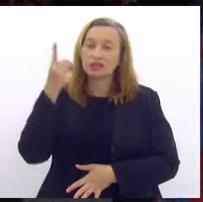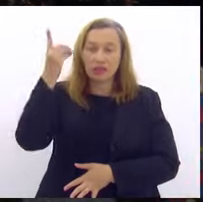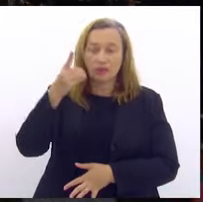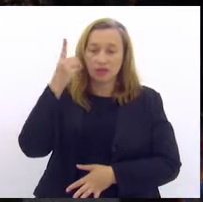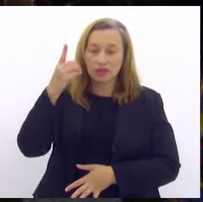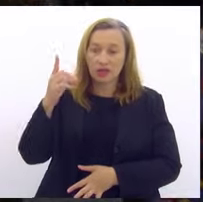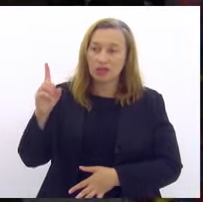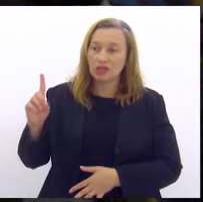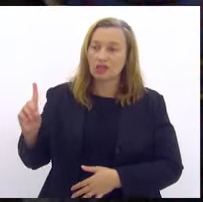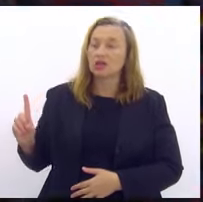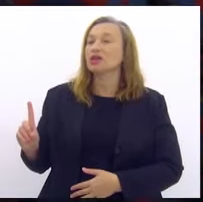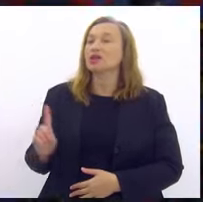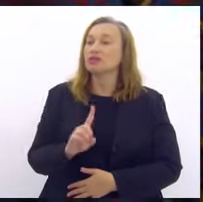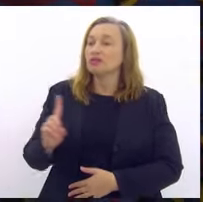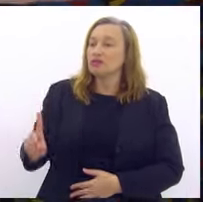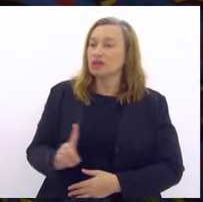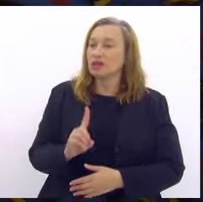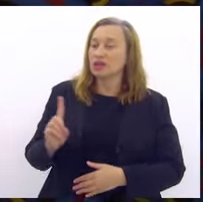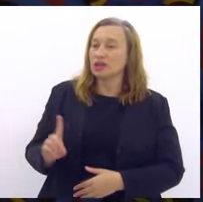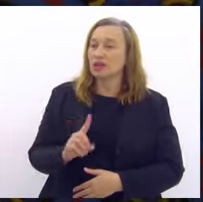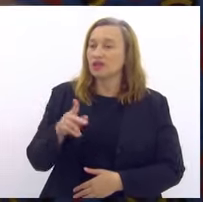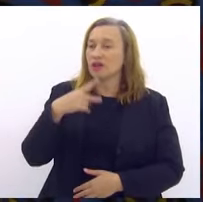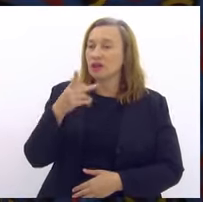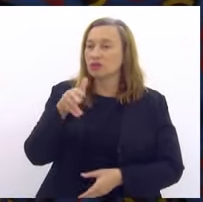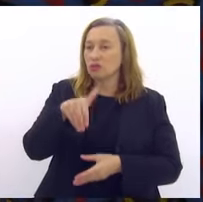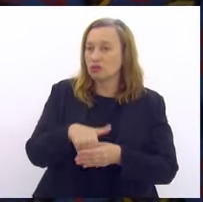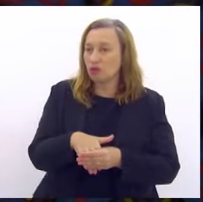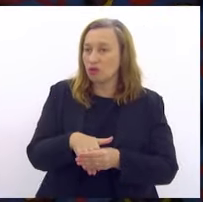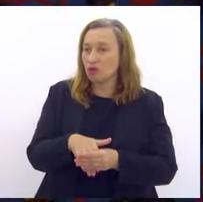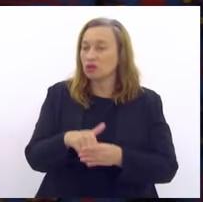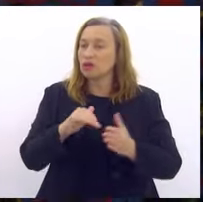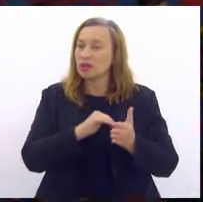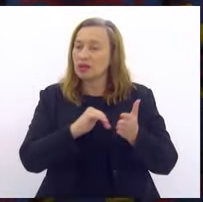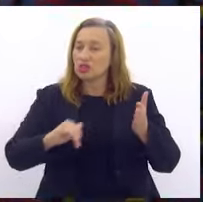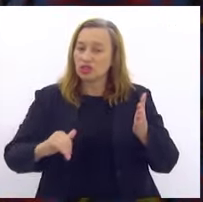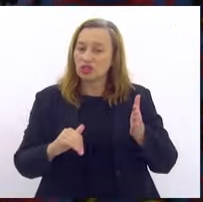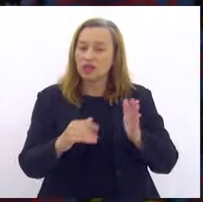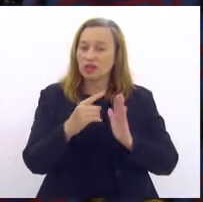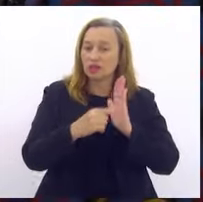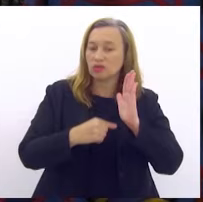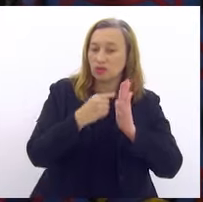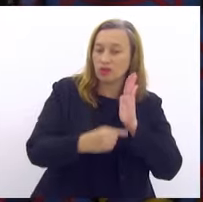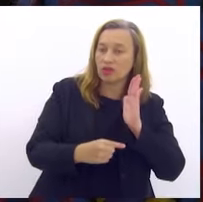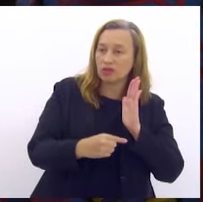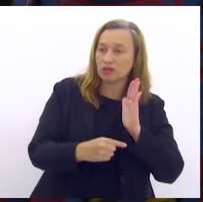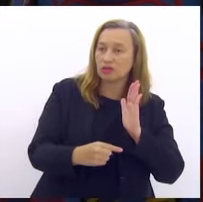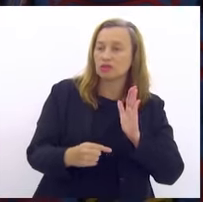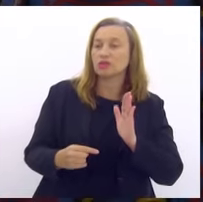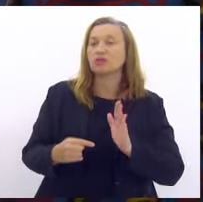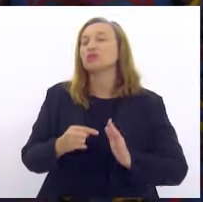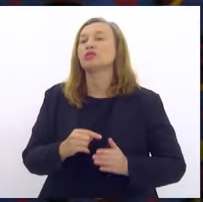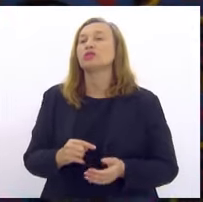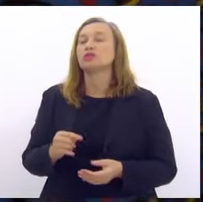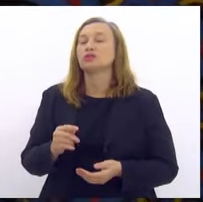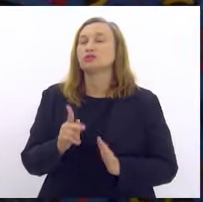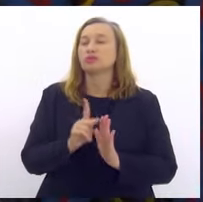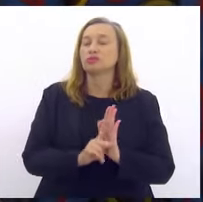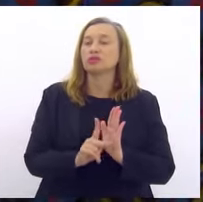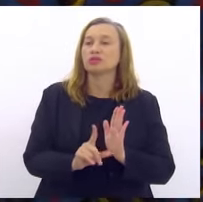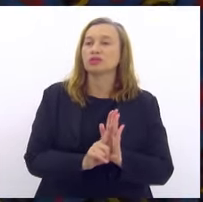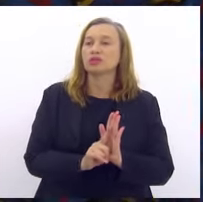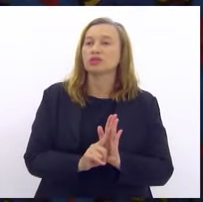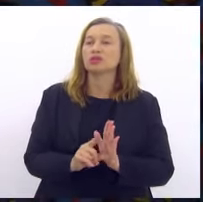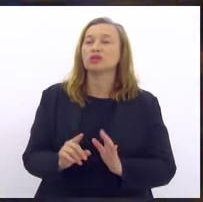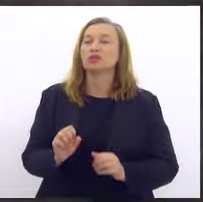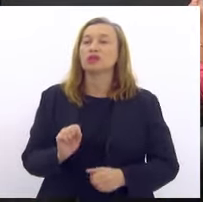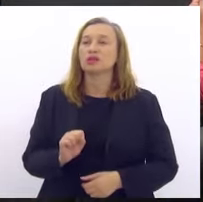apresentam os seus votos pela derrubada do veto nos projetos que julgarem necessários. Perfeito. Deputado Luiz